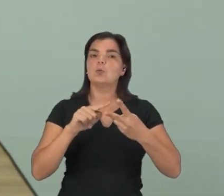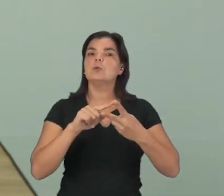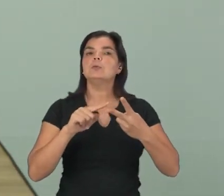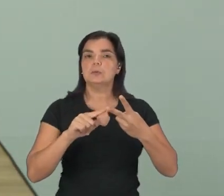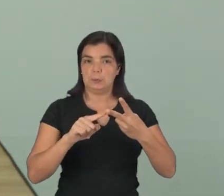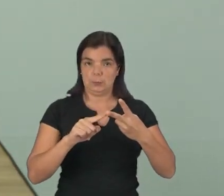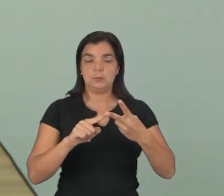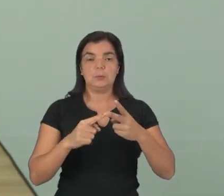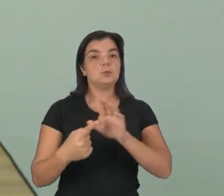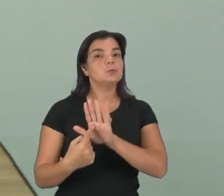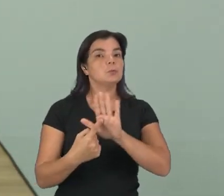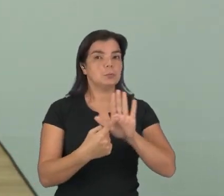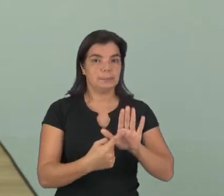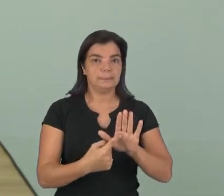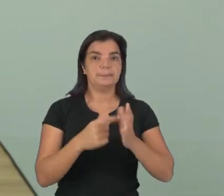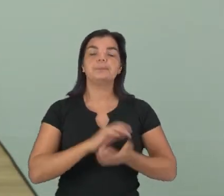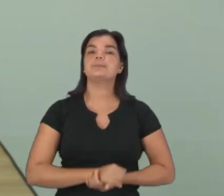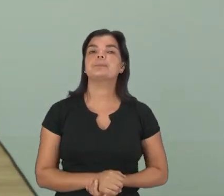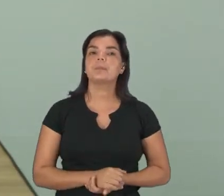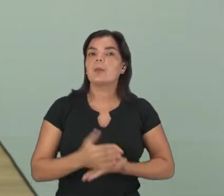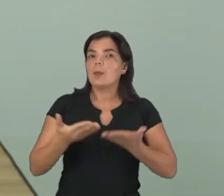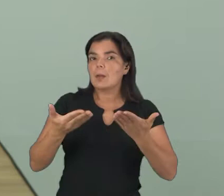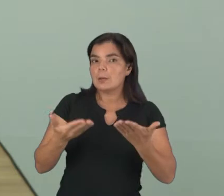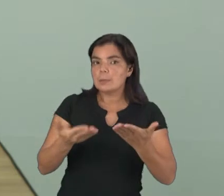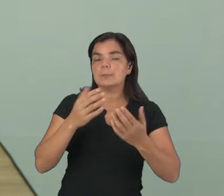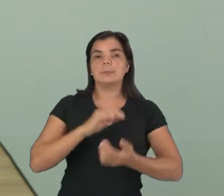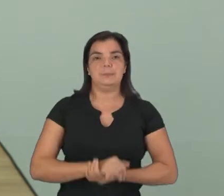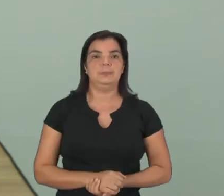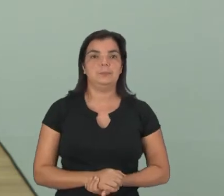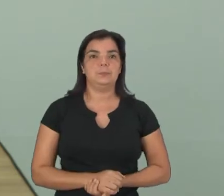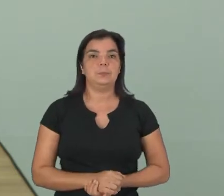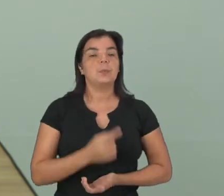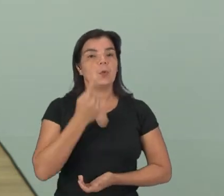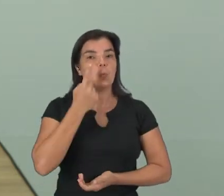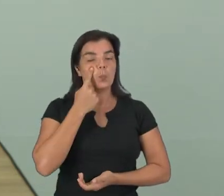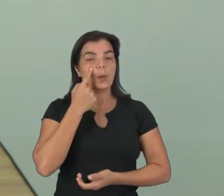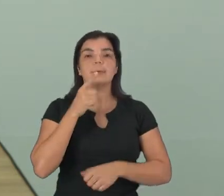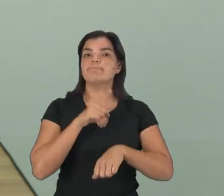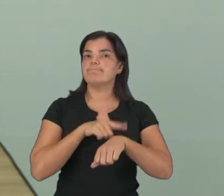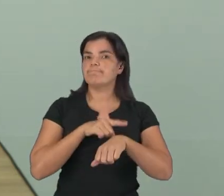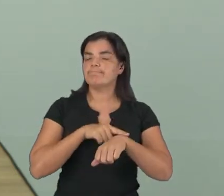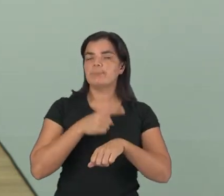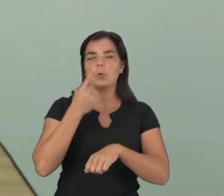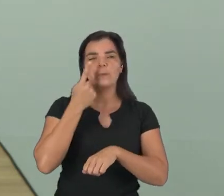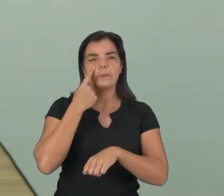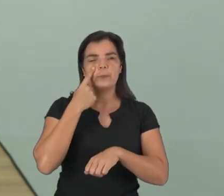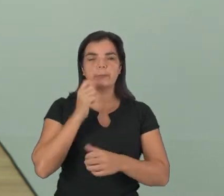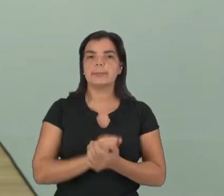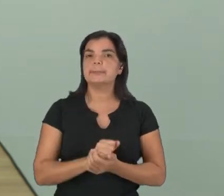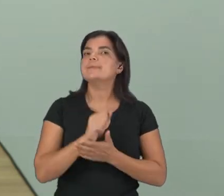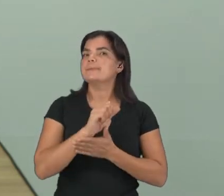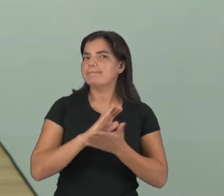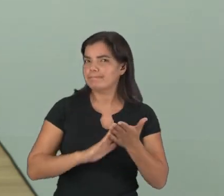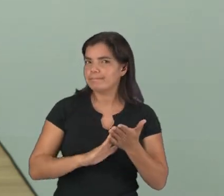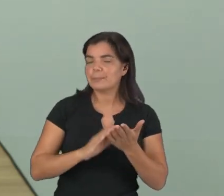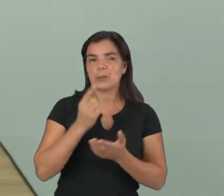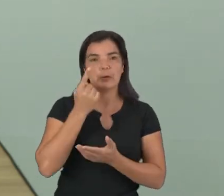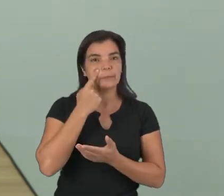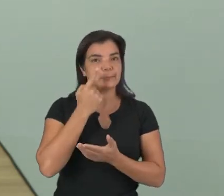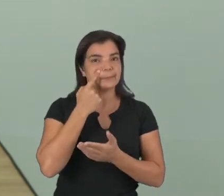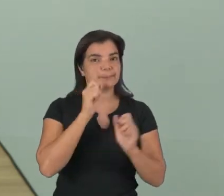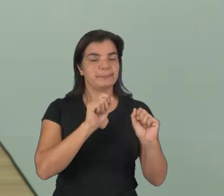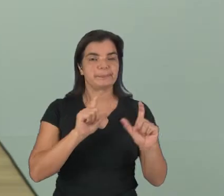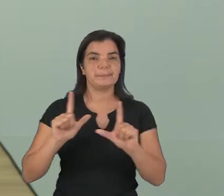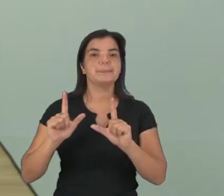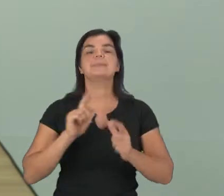formas, de representações. Agora, para a gente ir ganhando tempo, vamos fazer as nossas atividades? Acompanha comigo aí